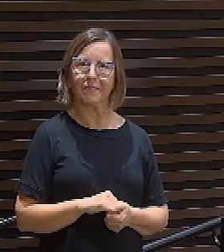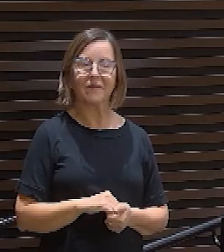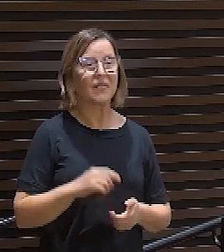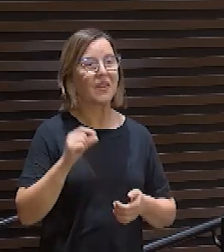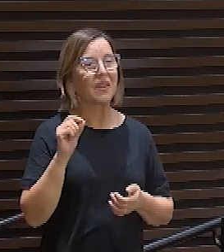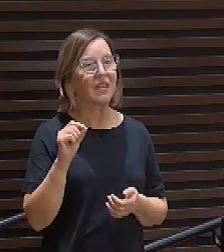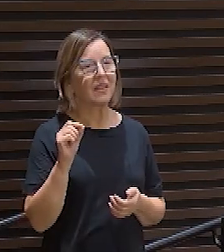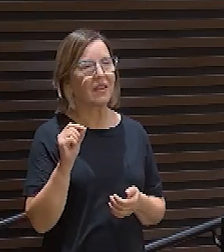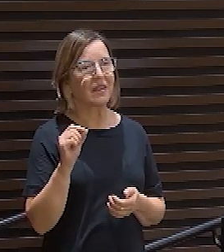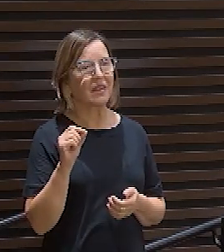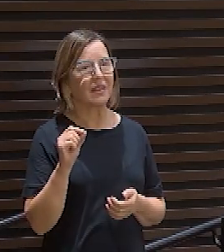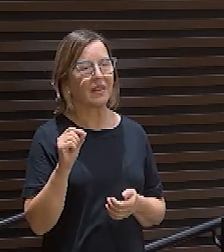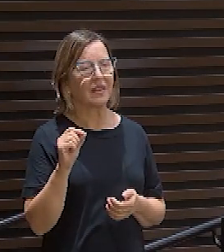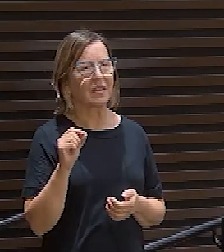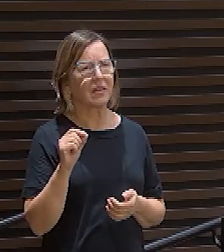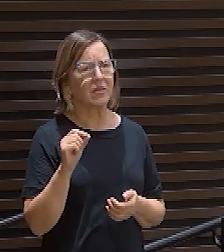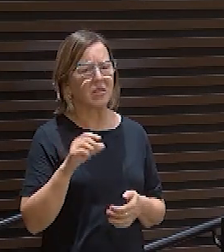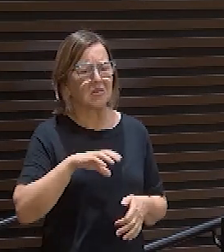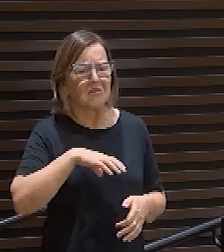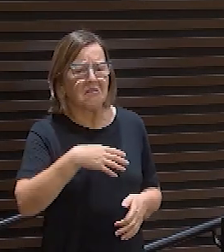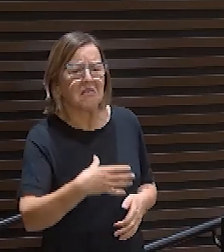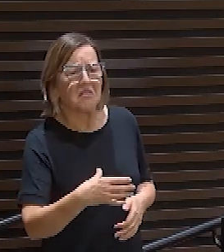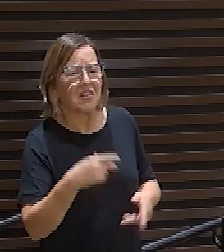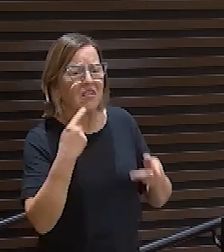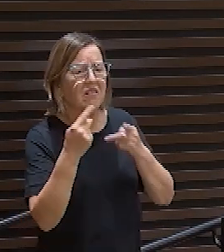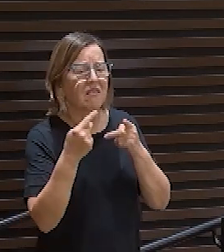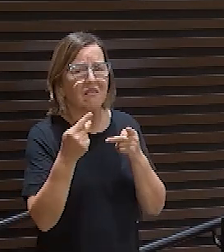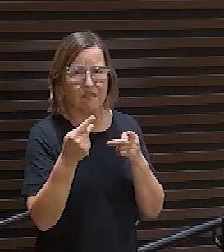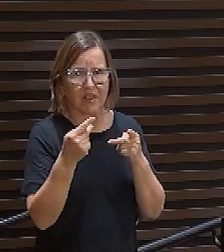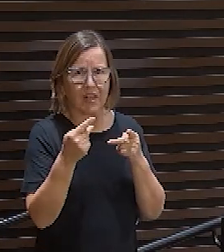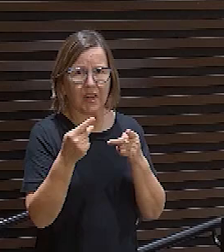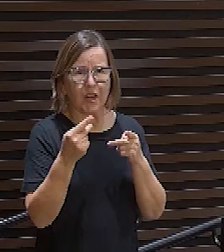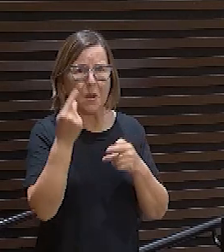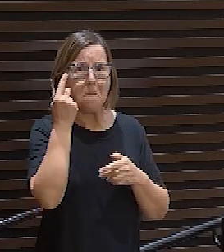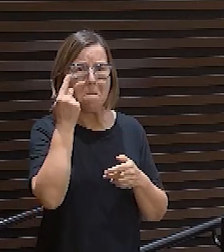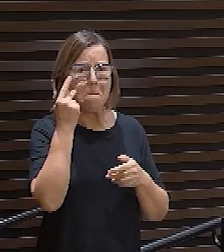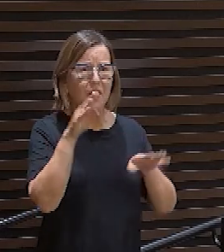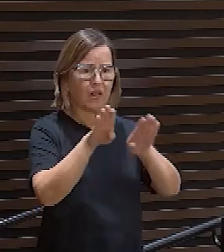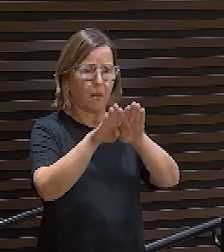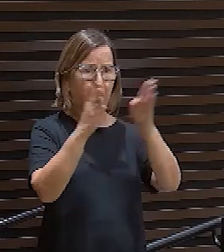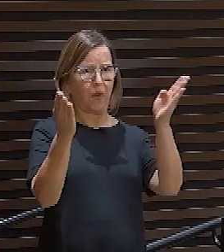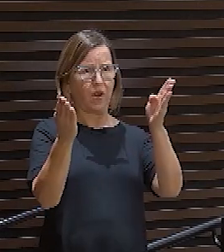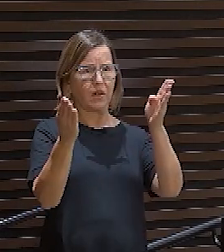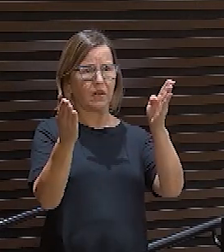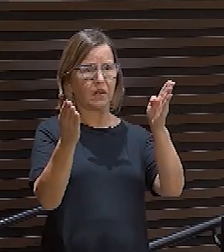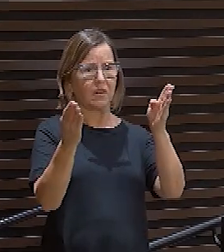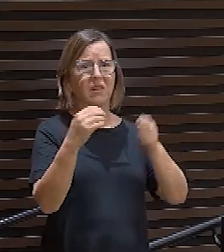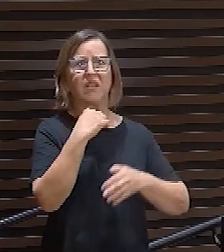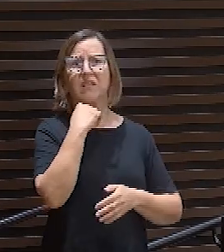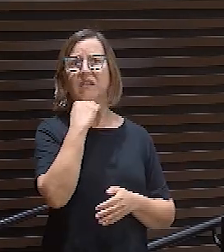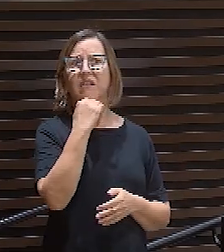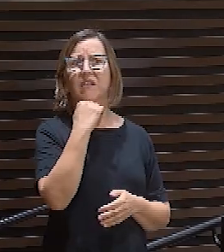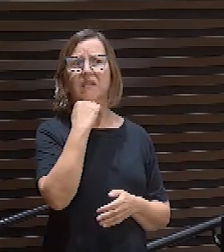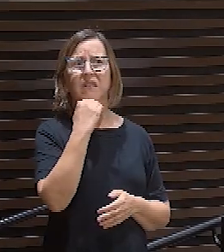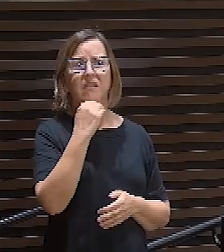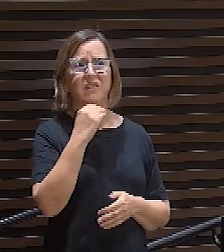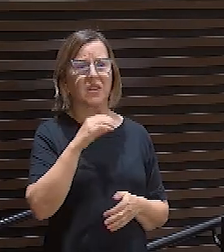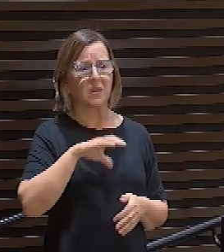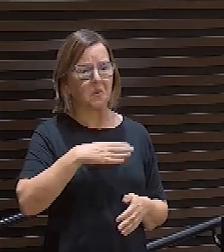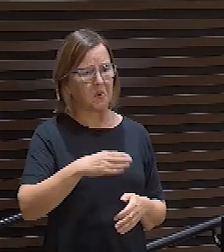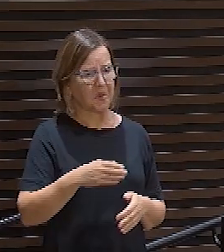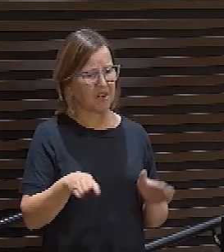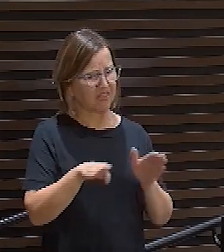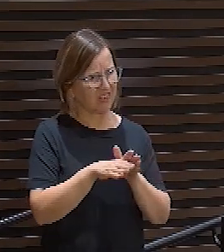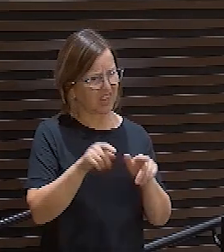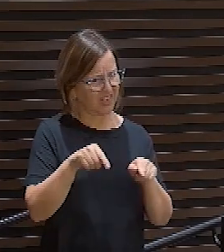Quem se atreve a falar a essas portas? Nenhum homem ousou chegar aqui, Nenhum